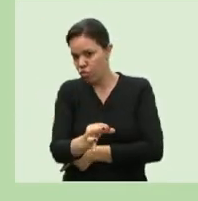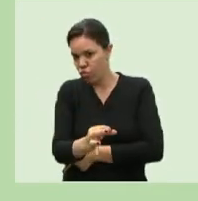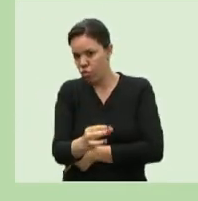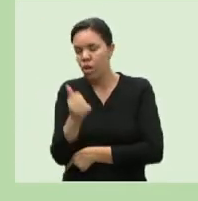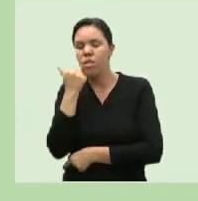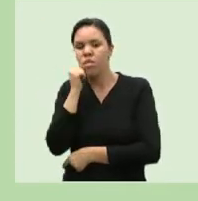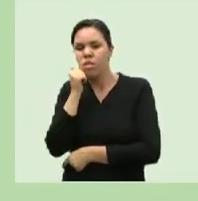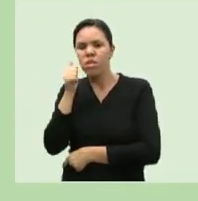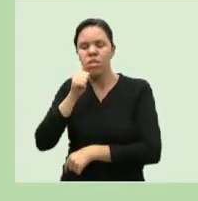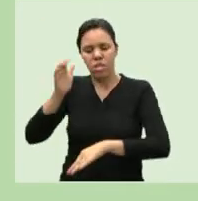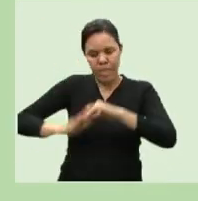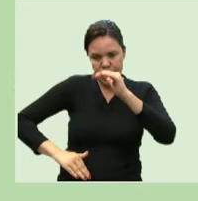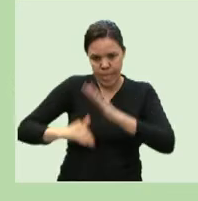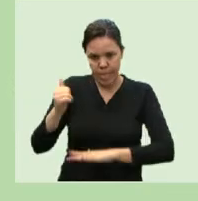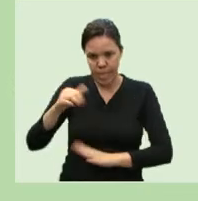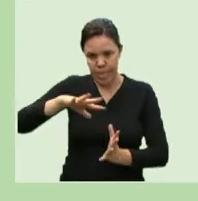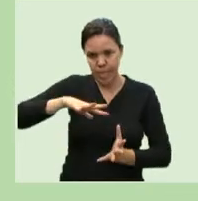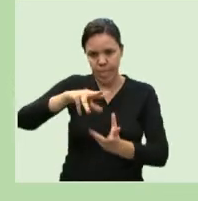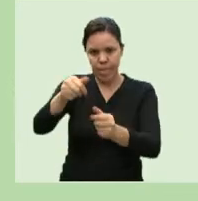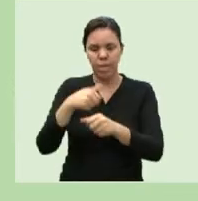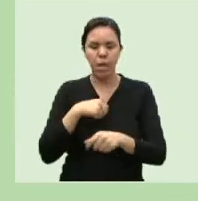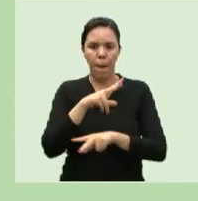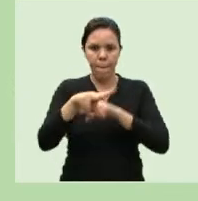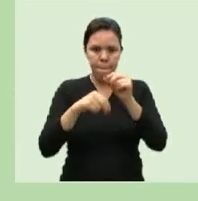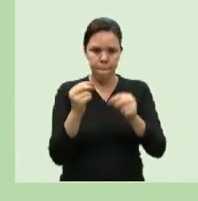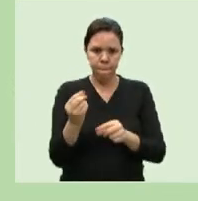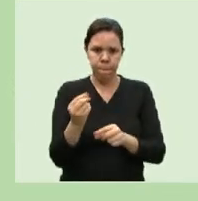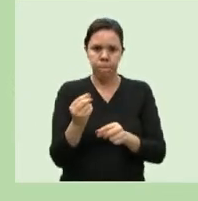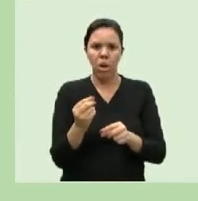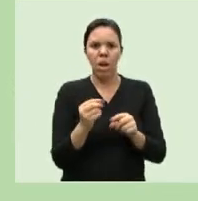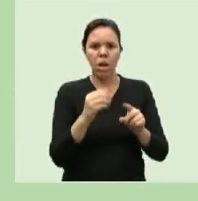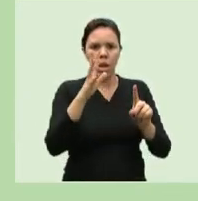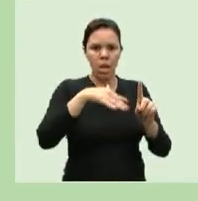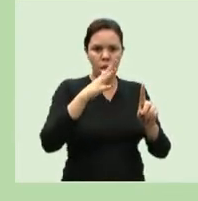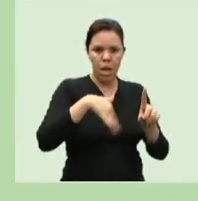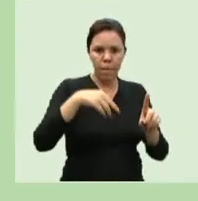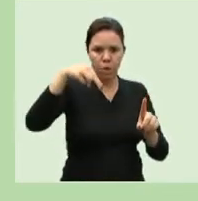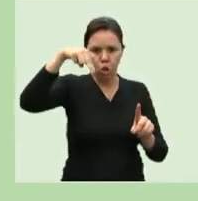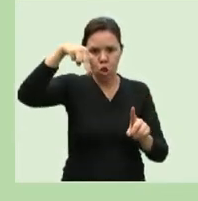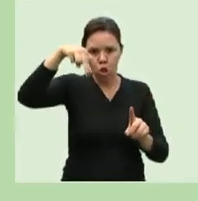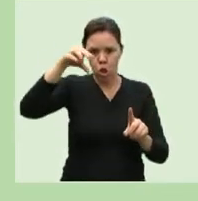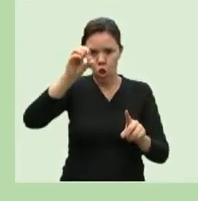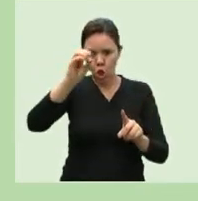O Prêmio Nobel nas áreas de física, química ou medicina foi